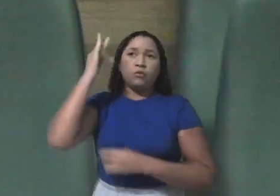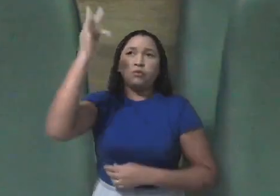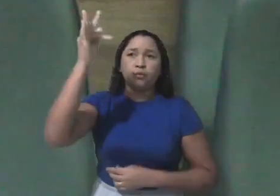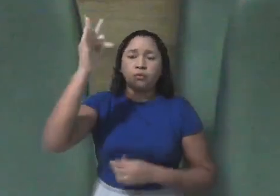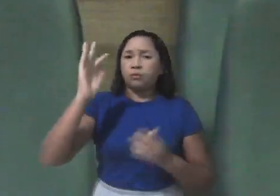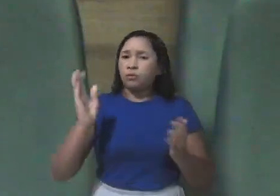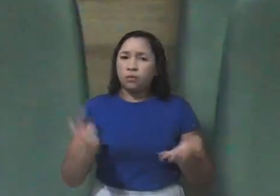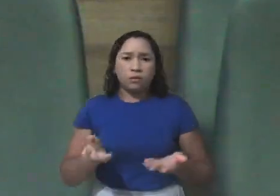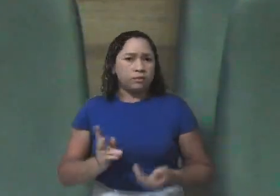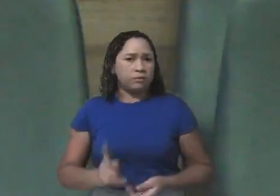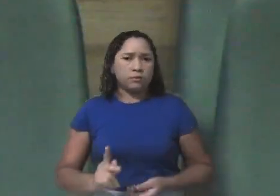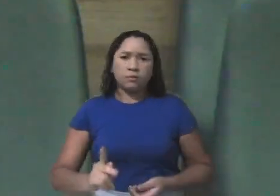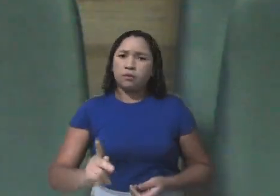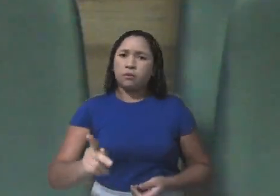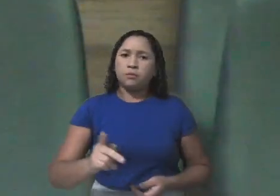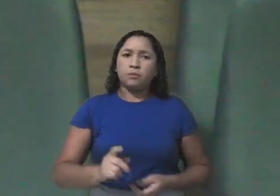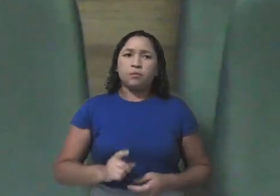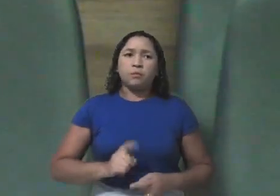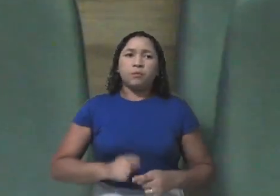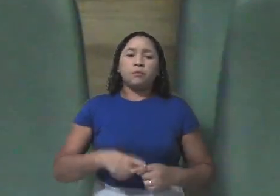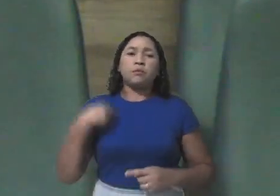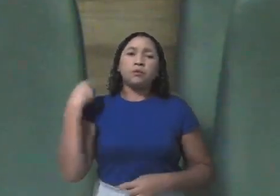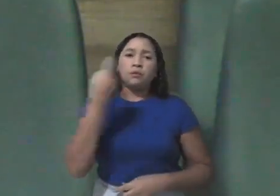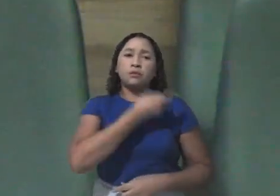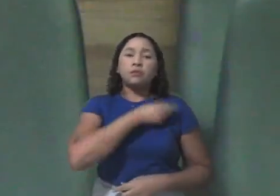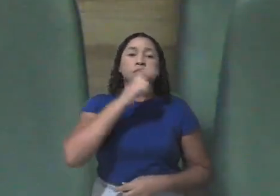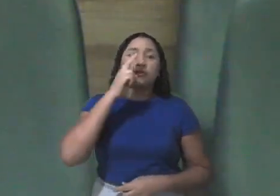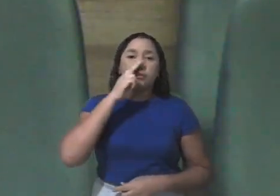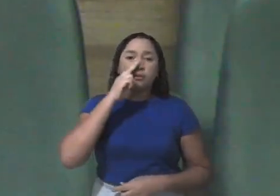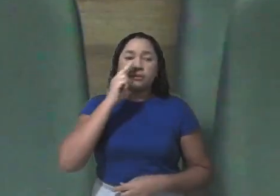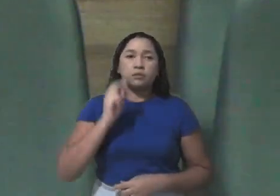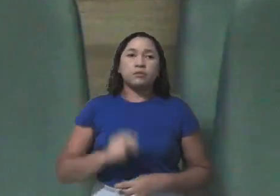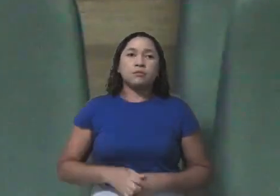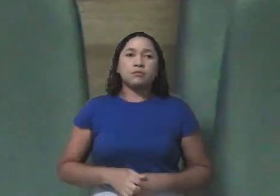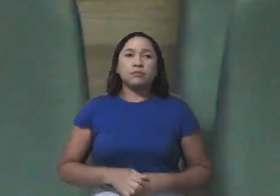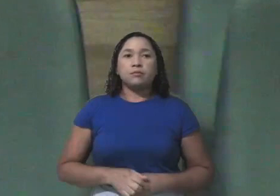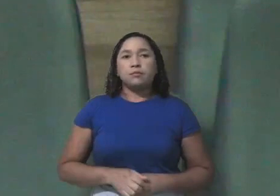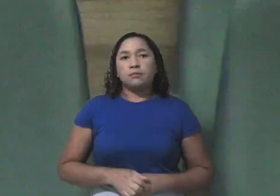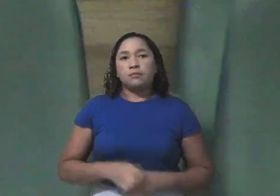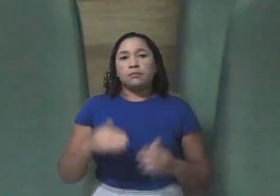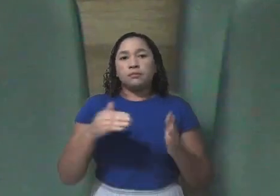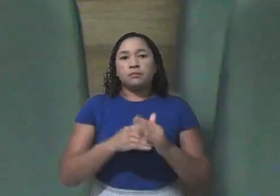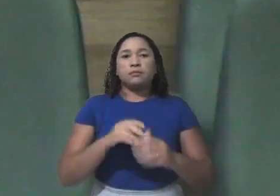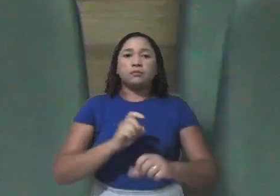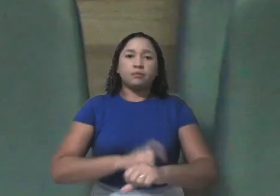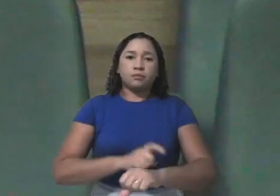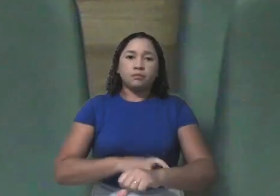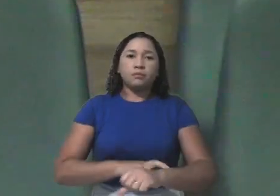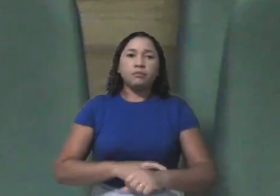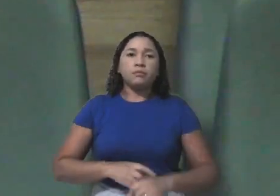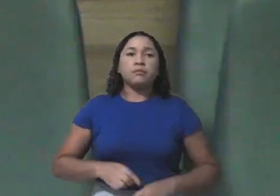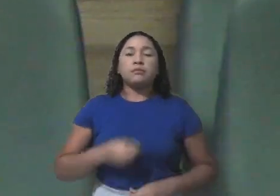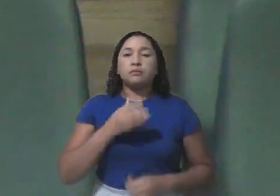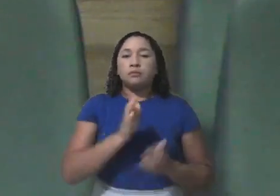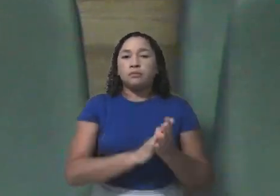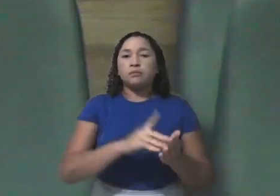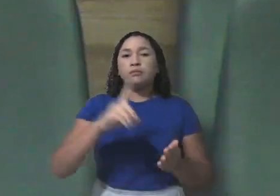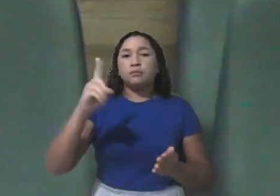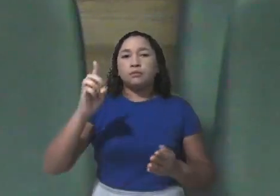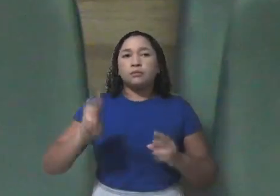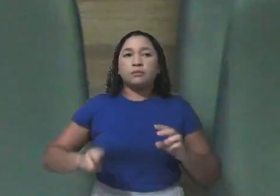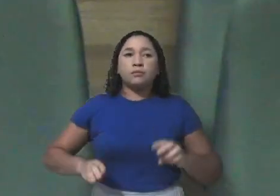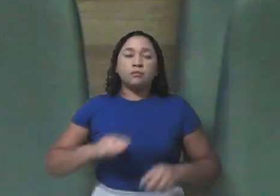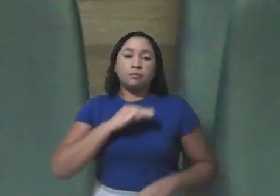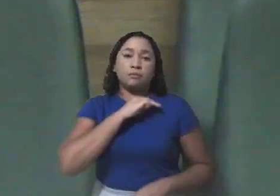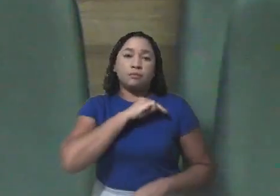os cristãos da última hora. Mateus 24, Jesus diz: olhai para a